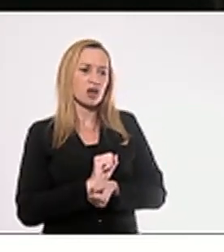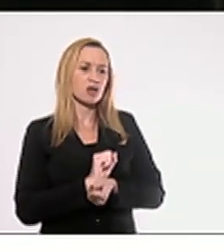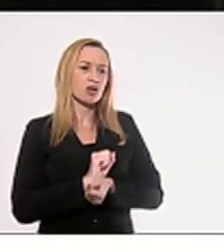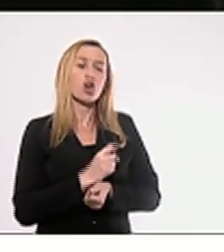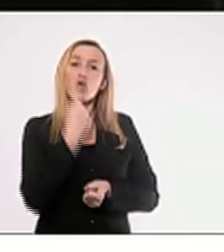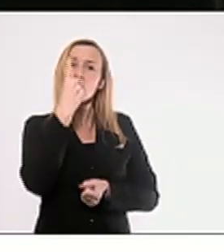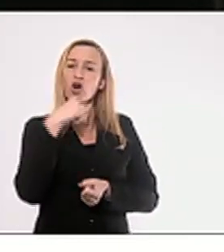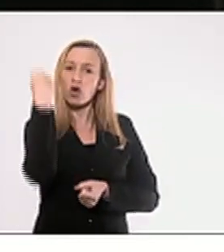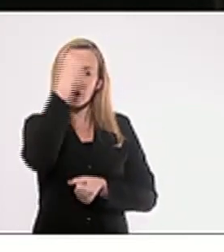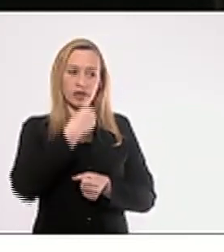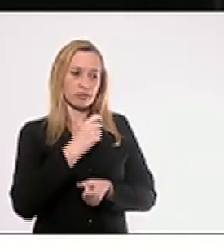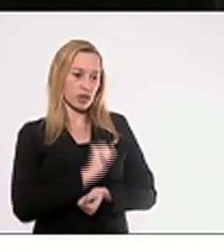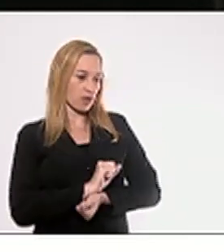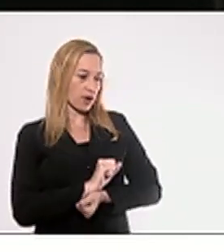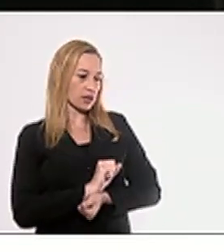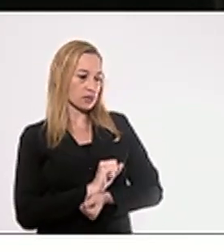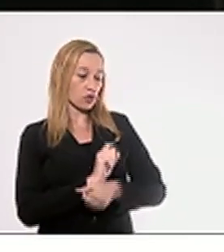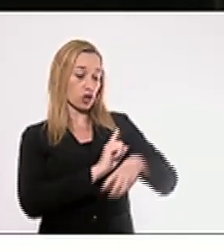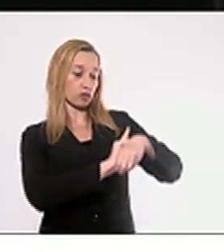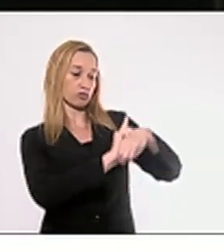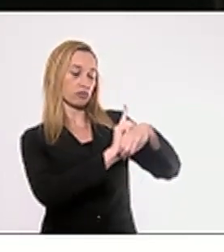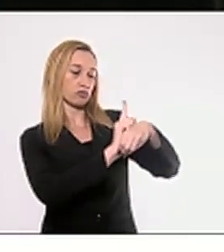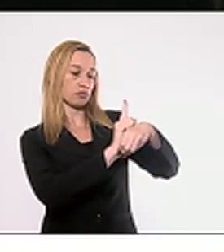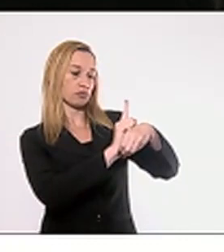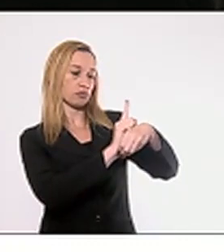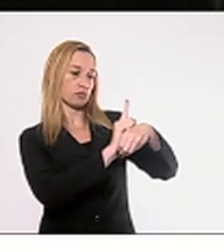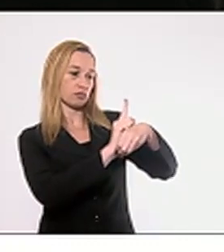rodar sem absolutamente nenhum consumo.